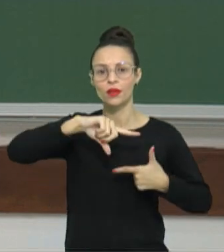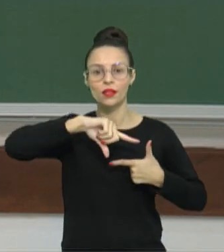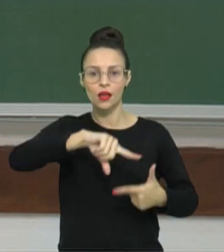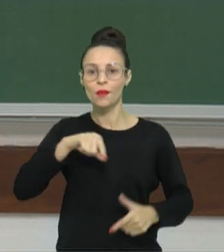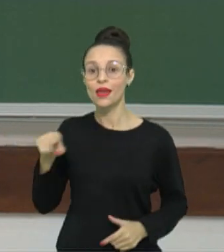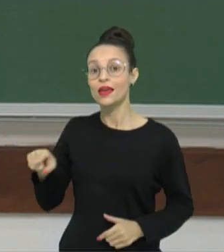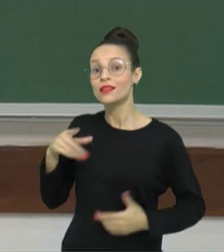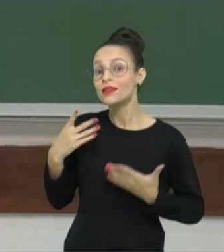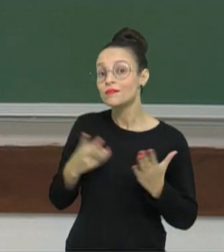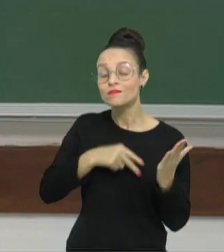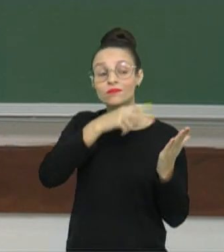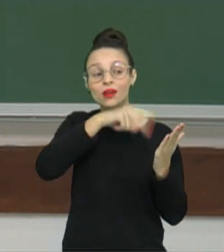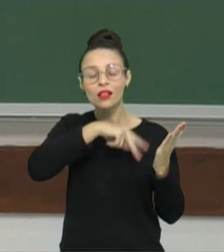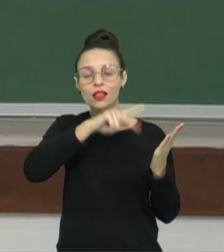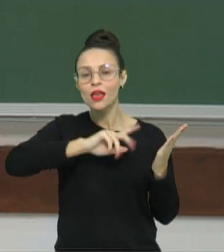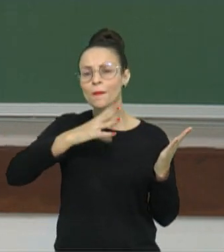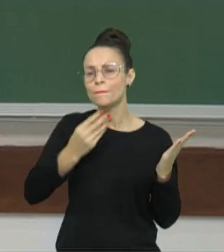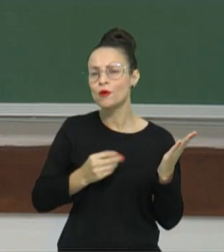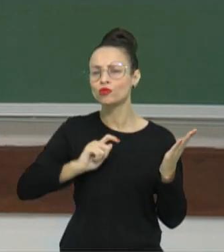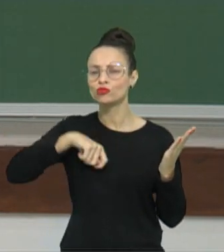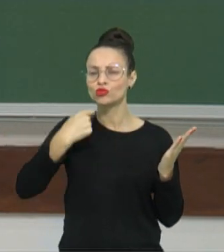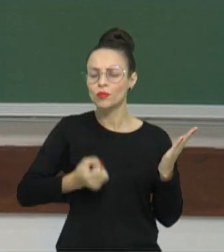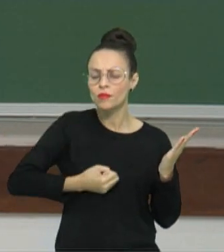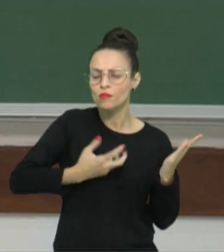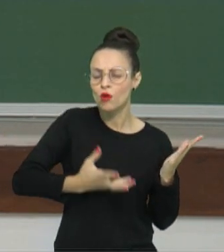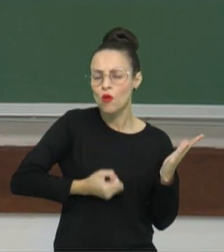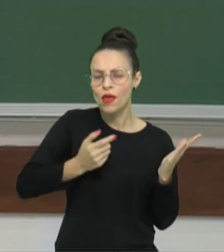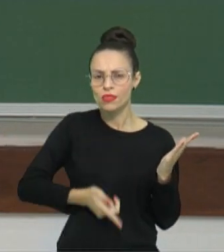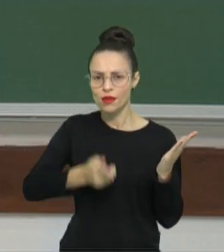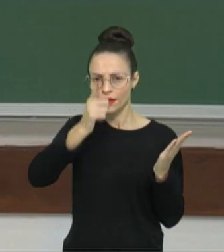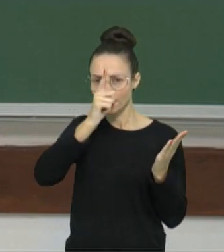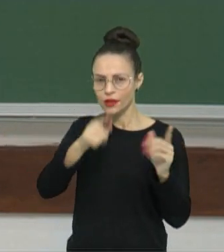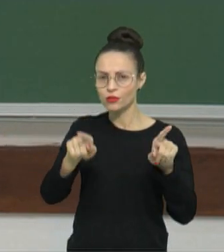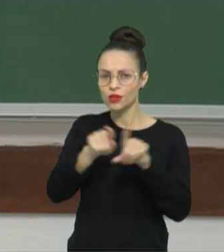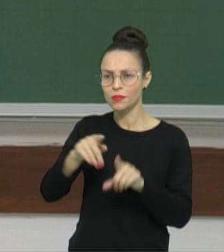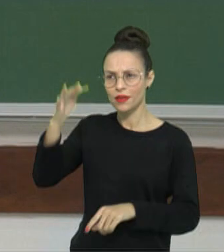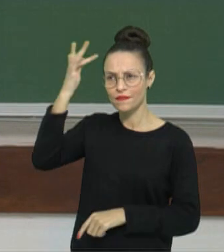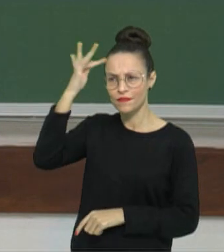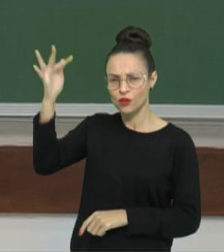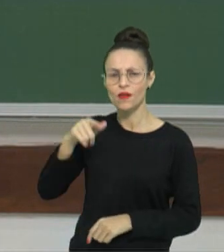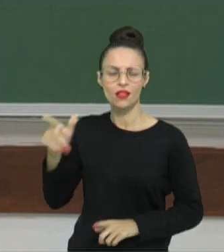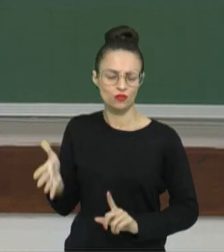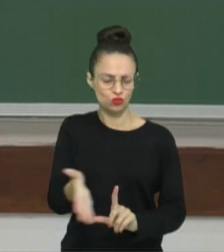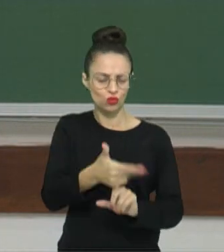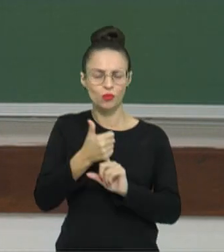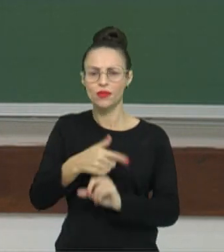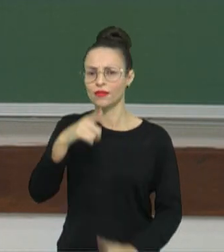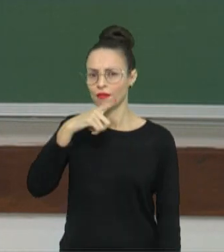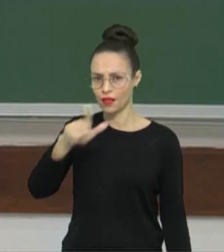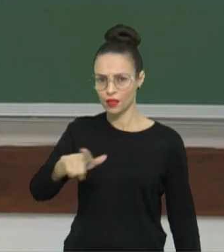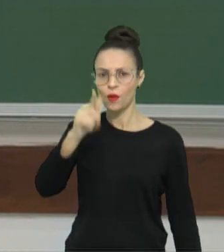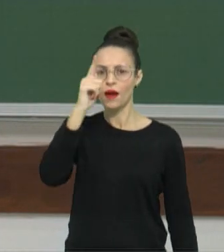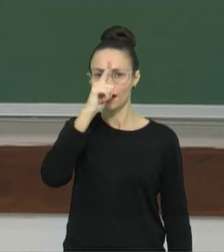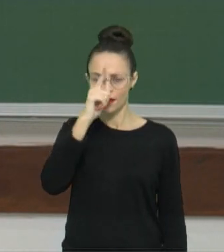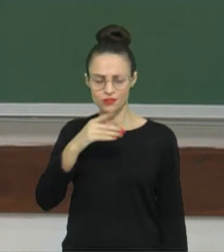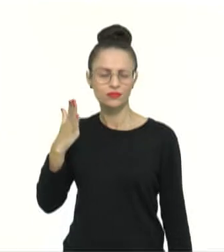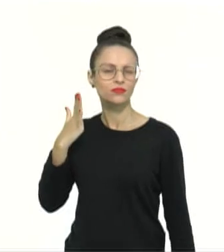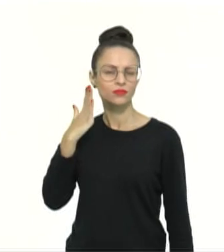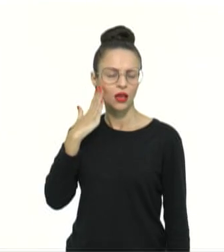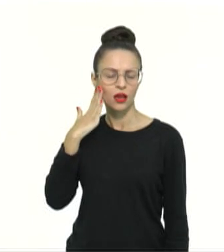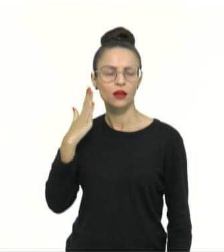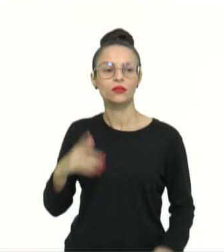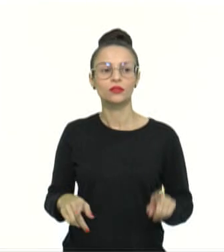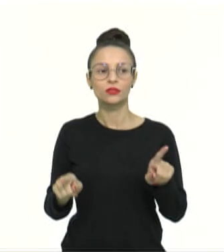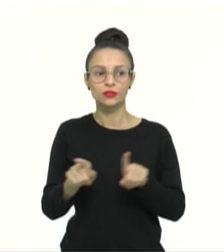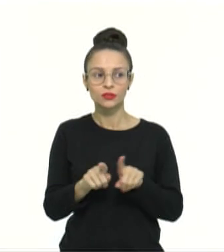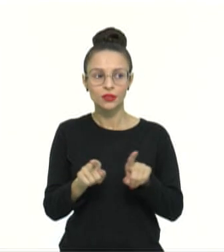poetas gregos, ele lê filósofos gregos, ele tem o domínio da língua grega e, nesse